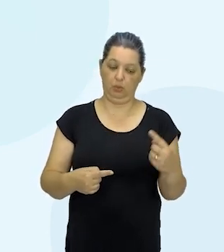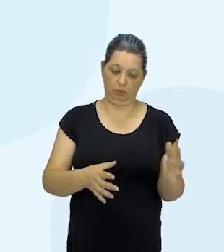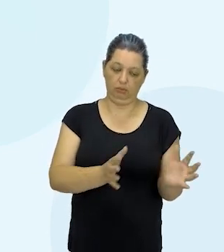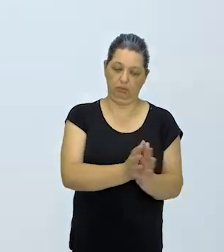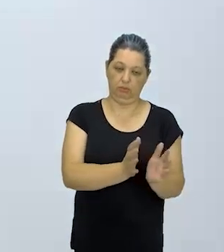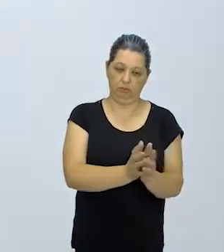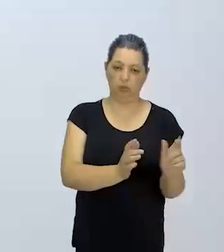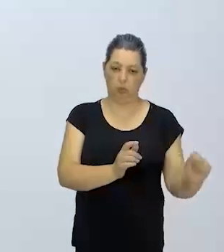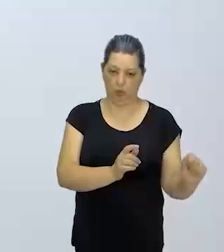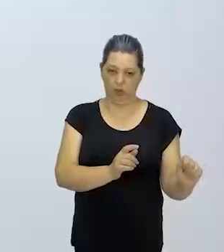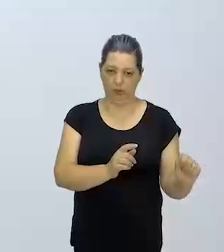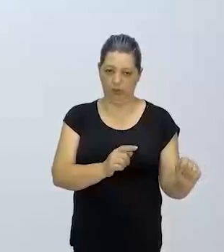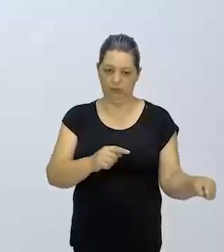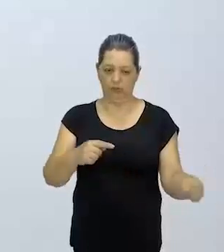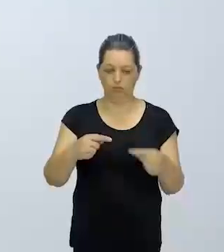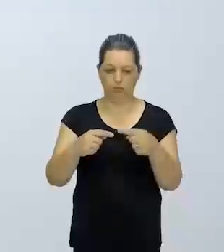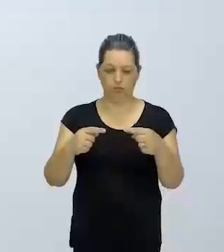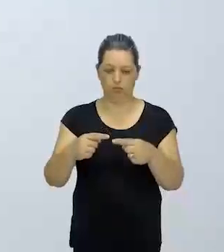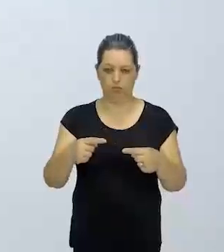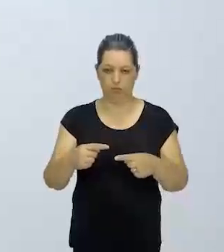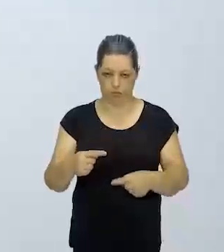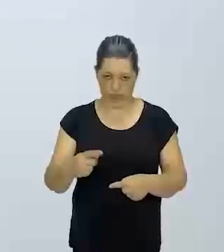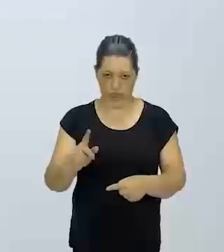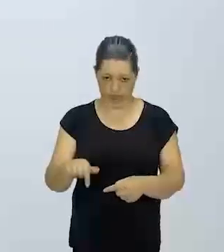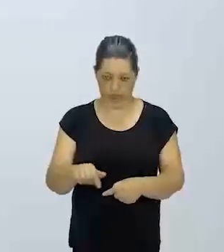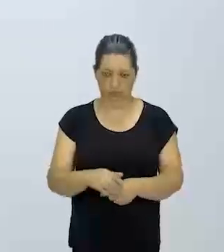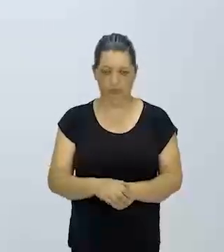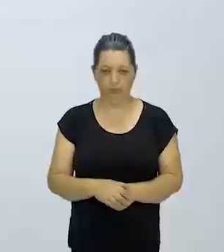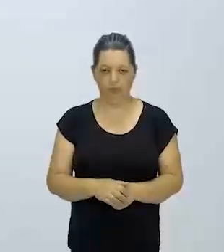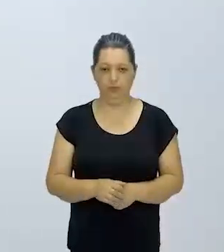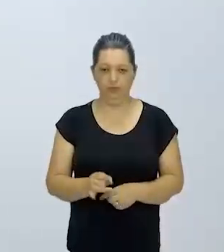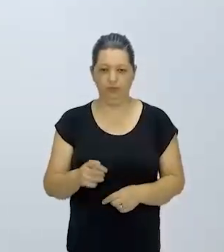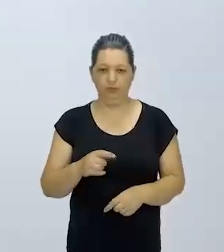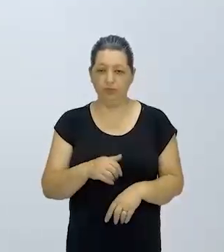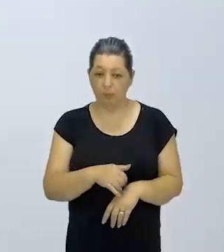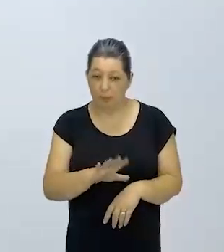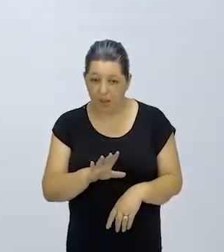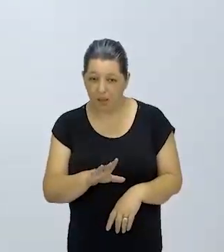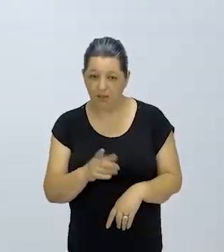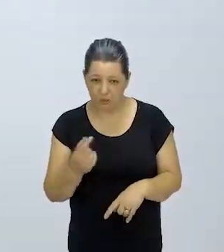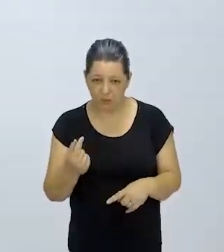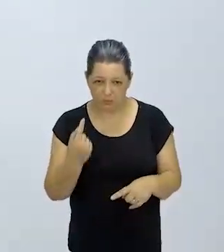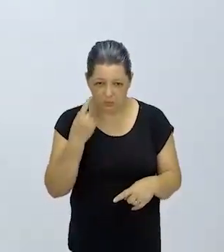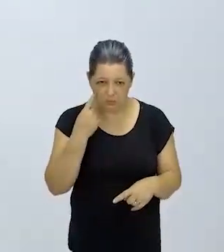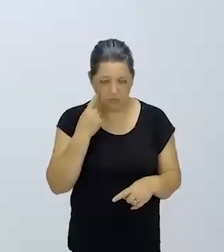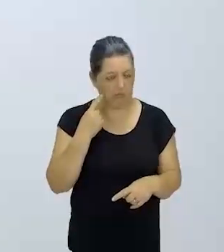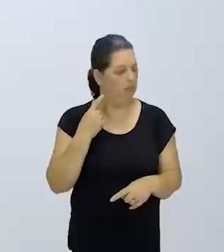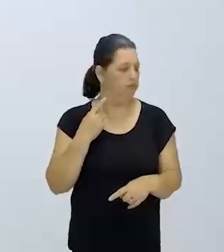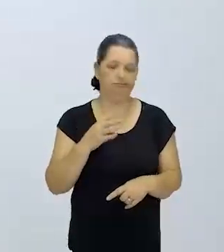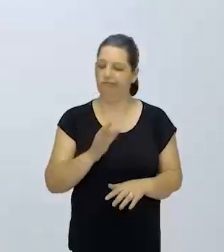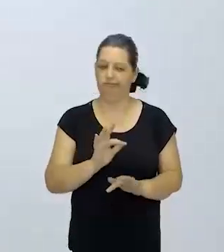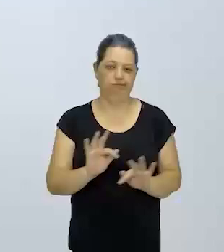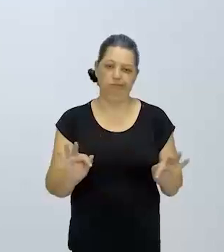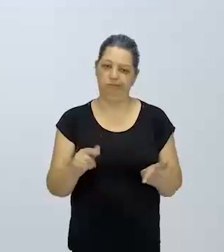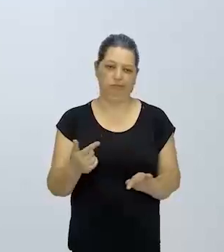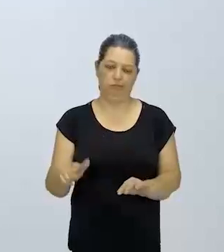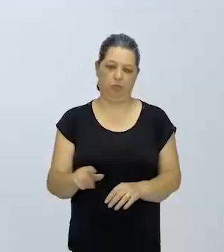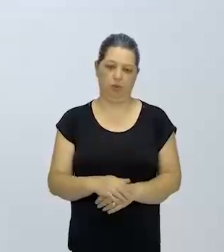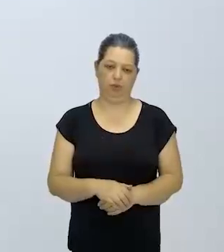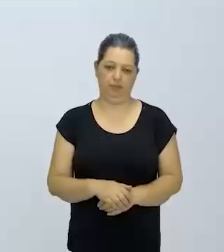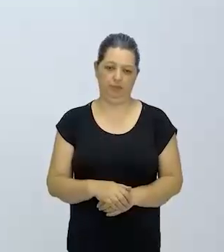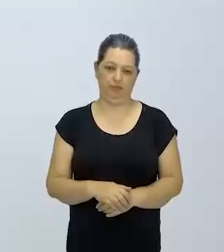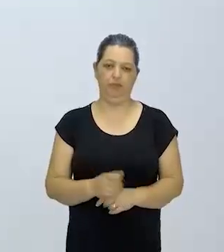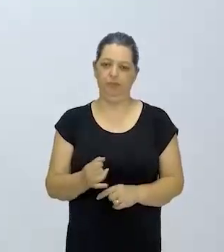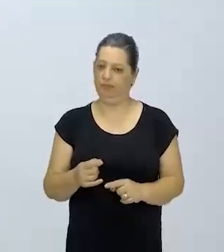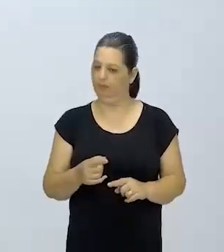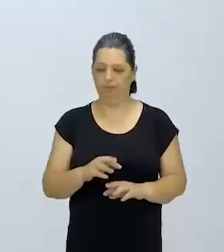única de todo mundo do primeiro conjunto. Tá, se tiver mais de uma saindo ali do primeiro conjunto de um elemento, não é função. Se alguém não tiver a setinha